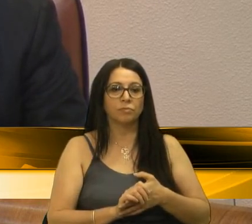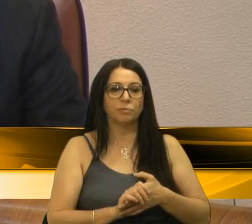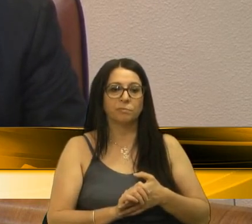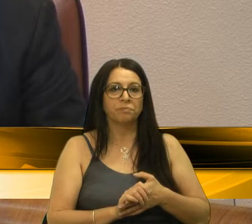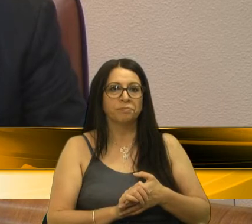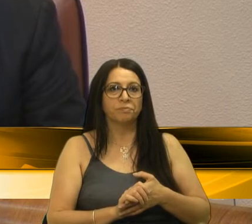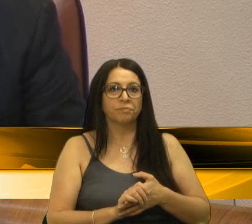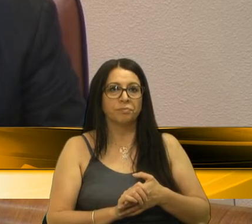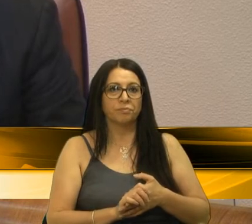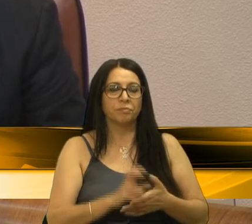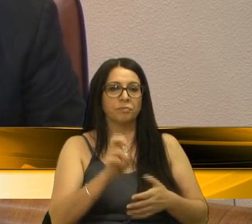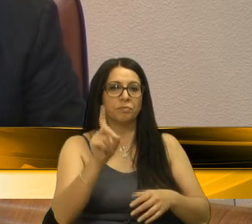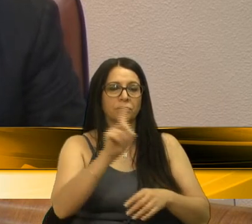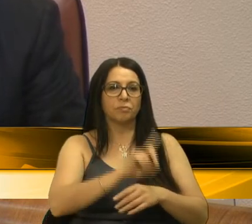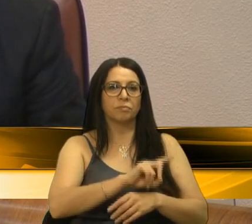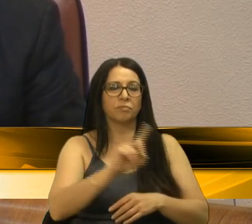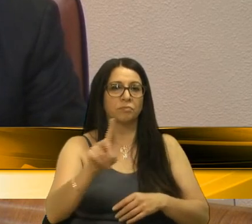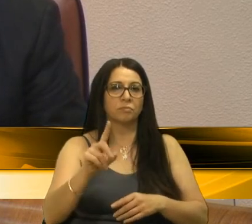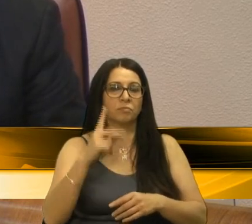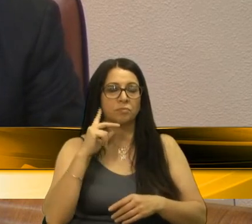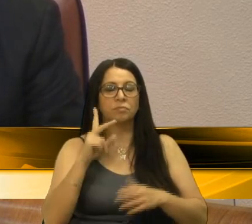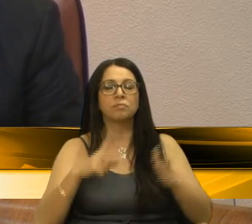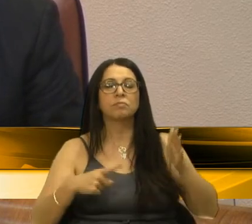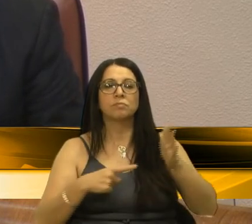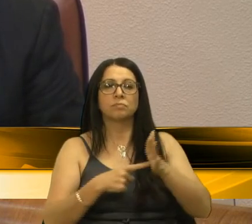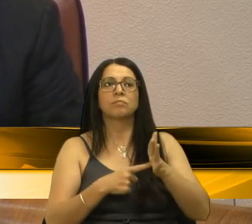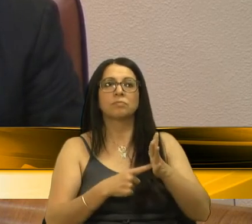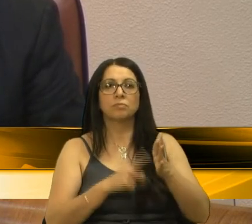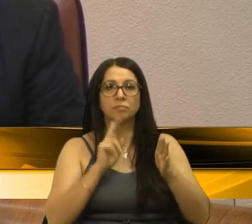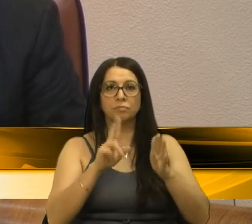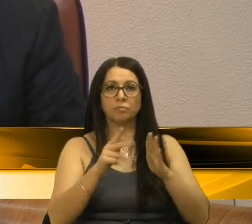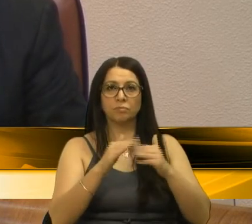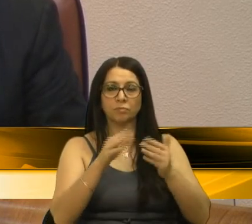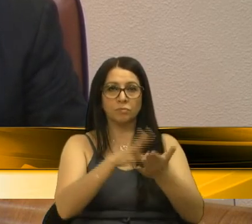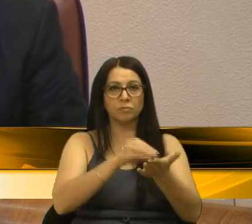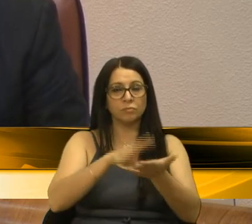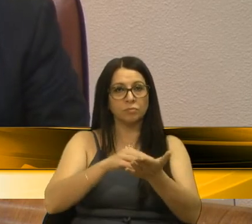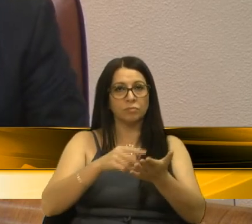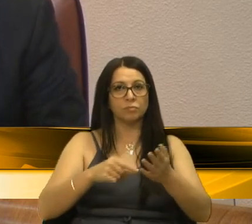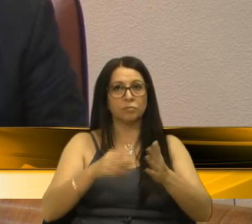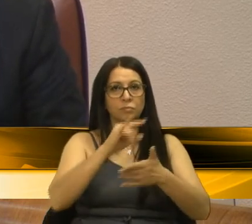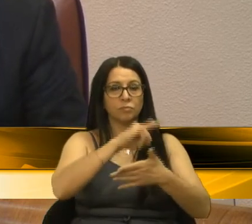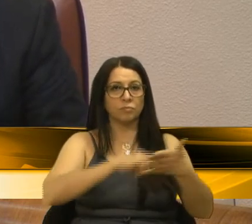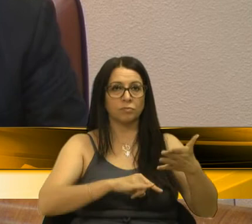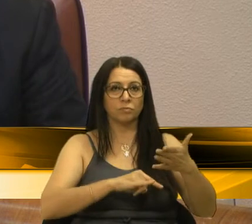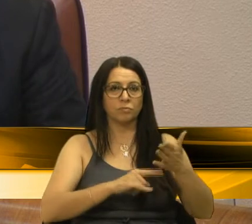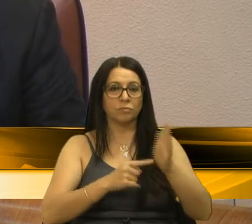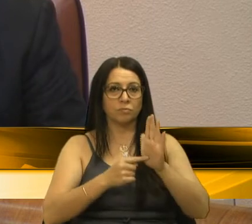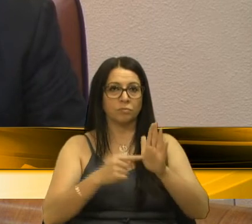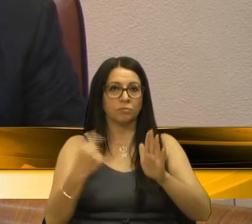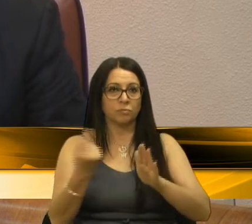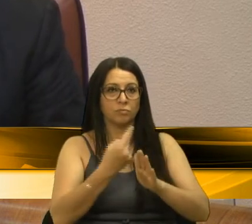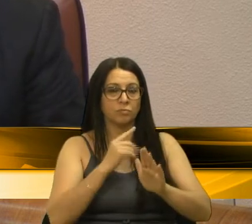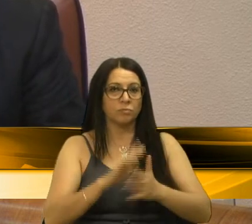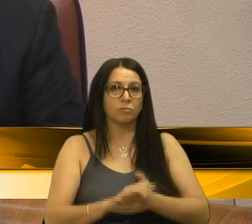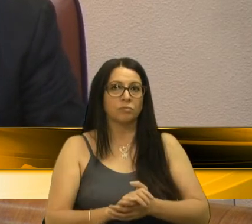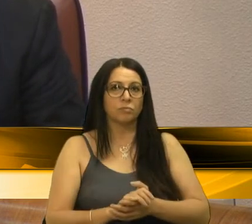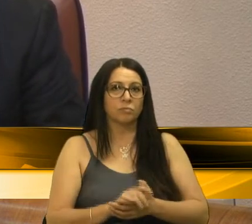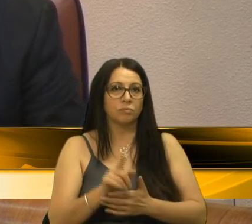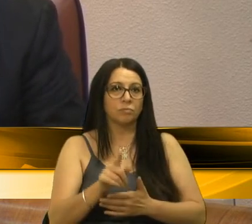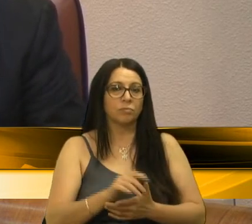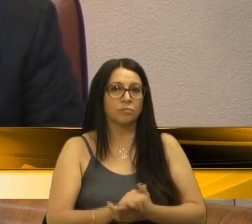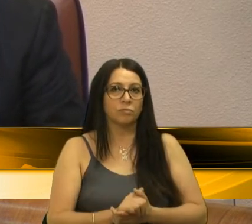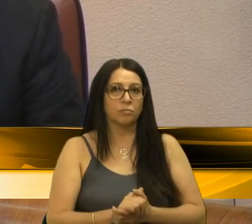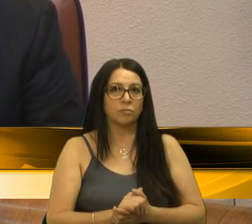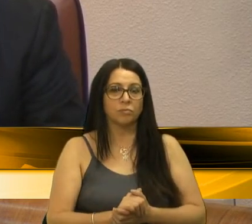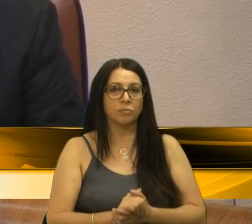em 5 dias, notificando o denunciado, com a remessa de cópia, denúncia e documentos que a instruírem, para que, no